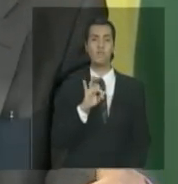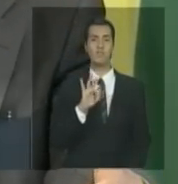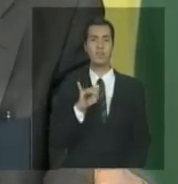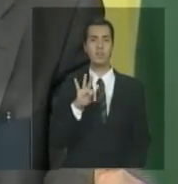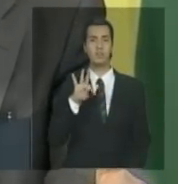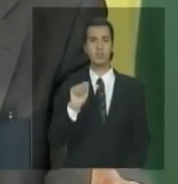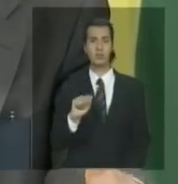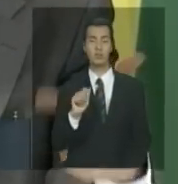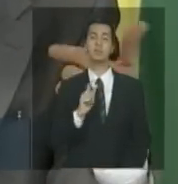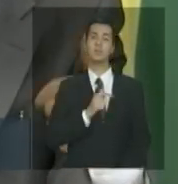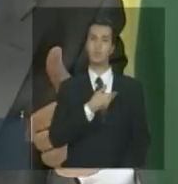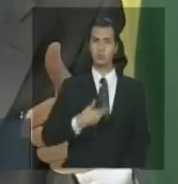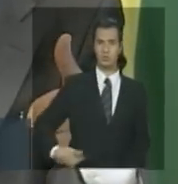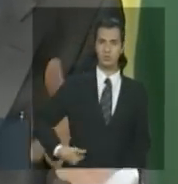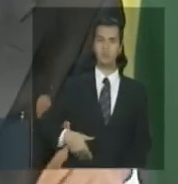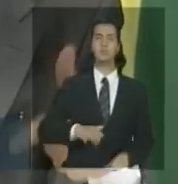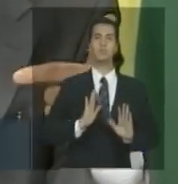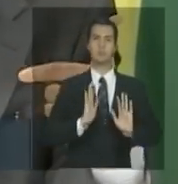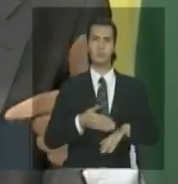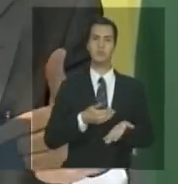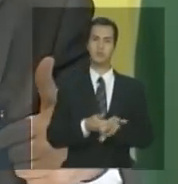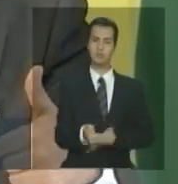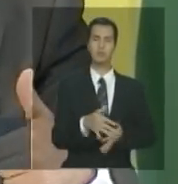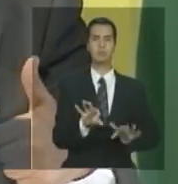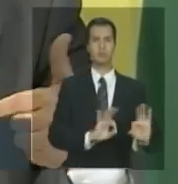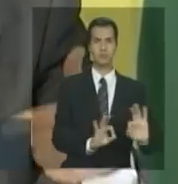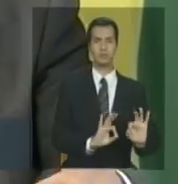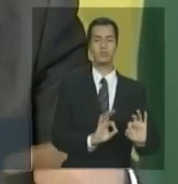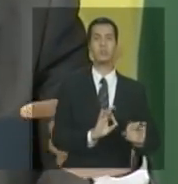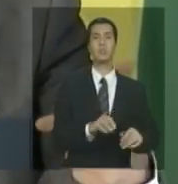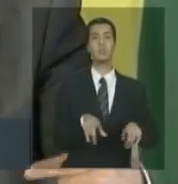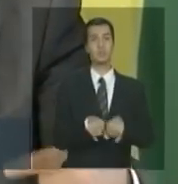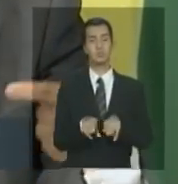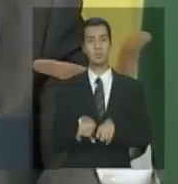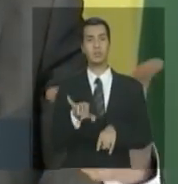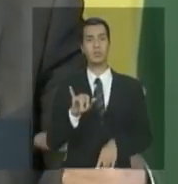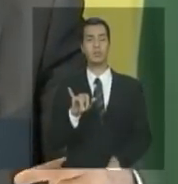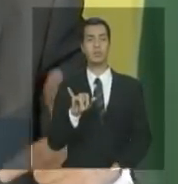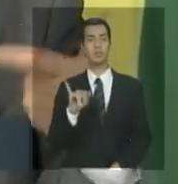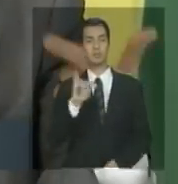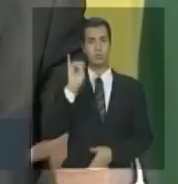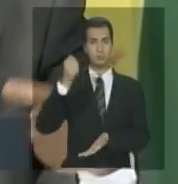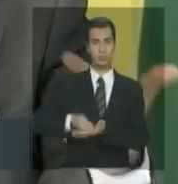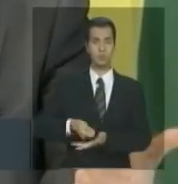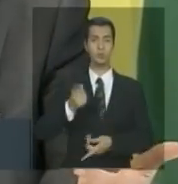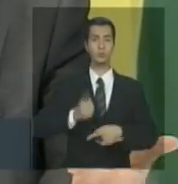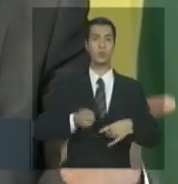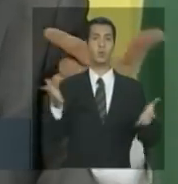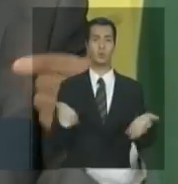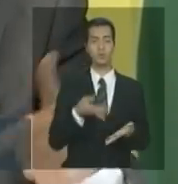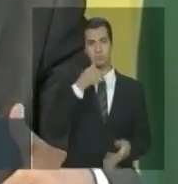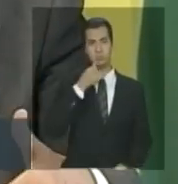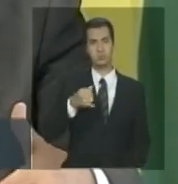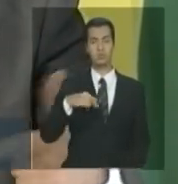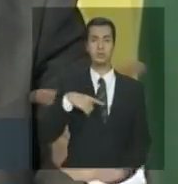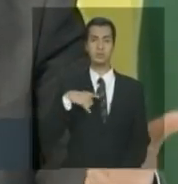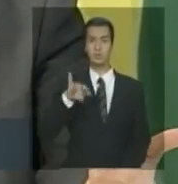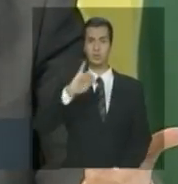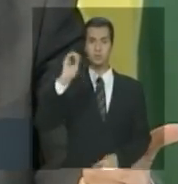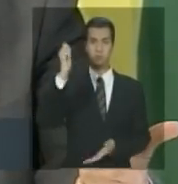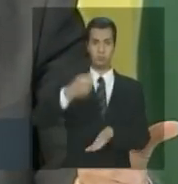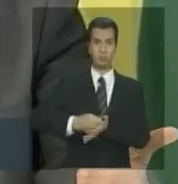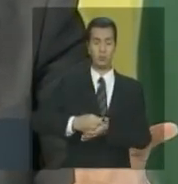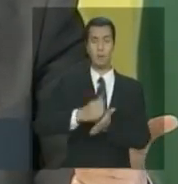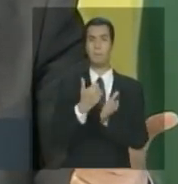está implementando vários projetos, mas passa também pela questão tributária, porque hoje a energia elétrica é muito tributada, principalmente